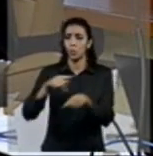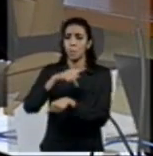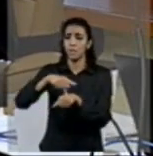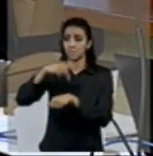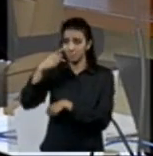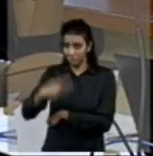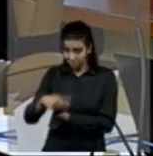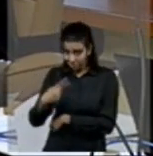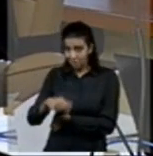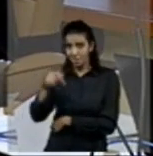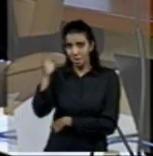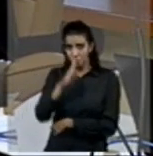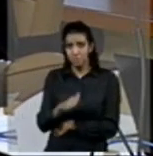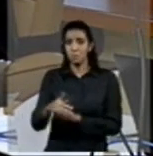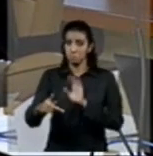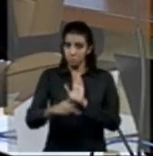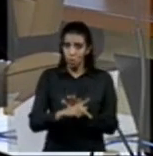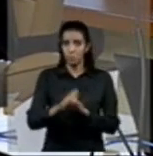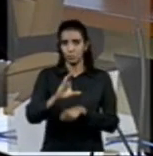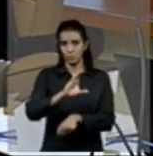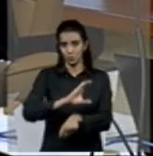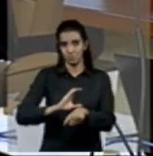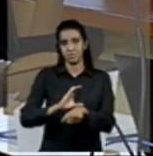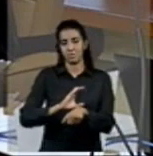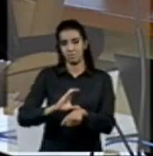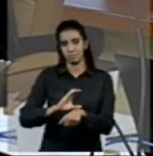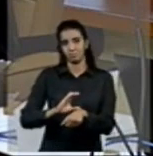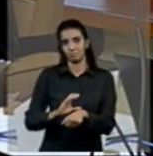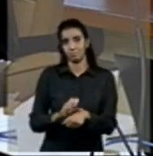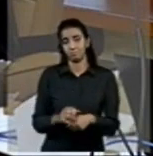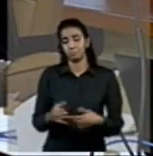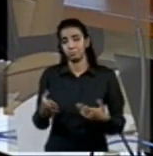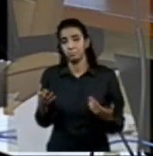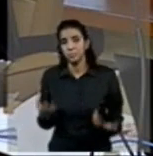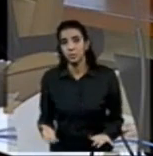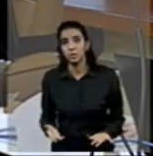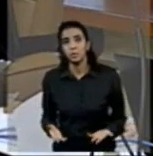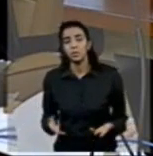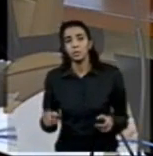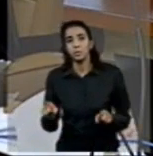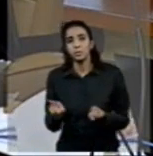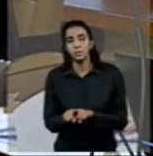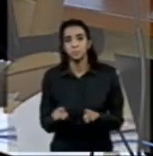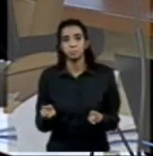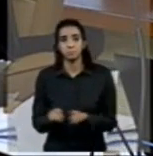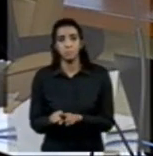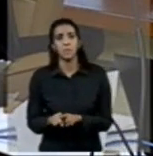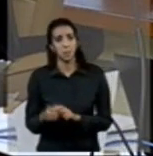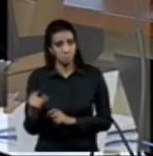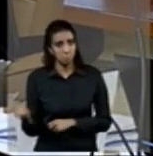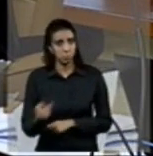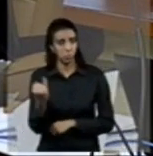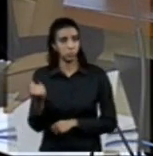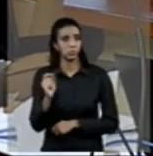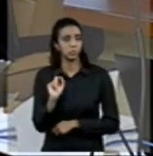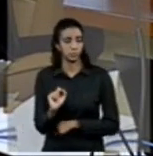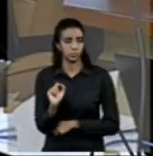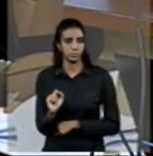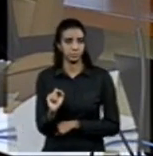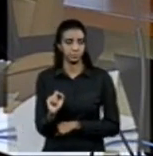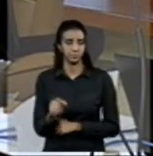republicanos da Constituição brasileira, vem no mesmo patamar de relevância, acompanhada